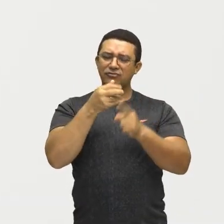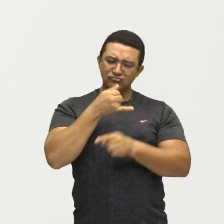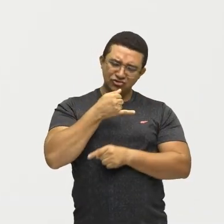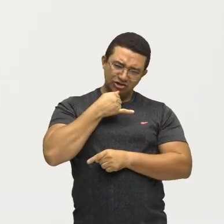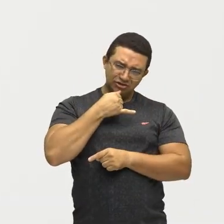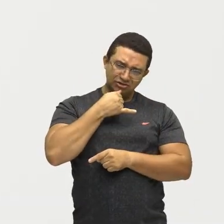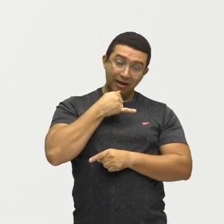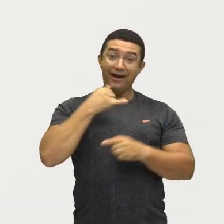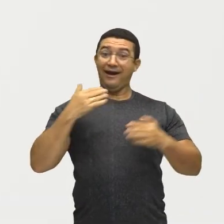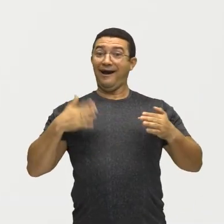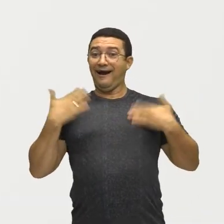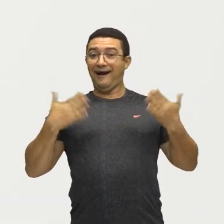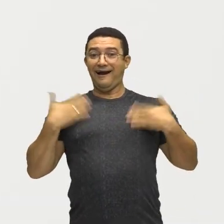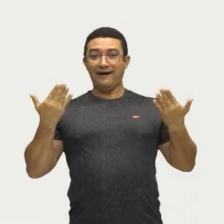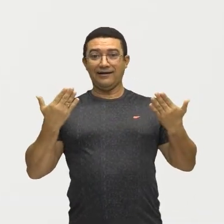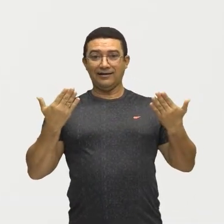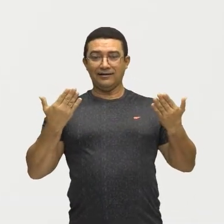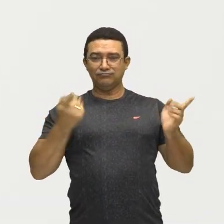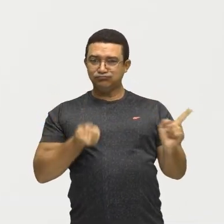tristeza,